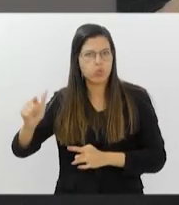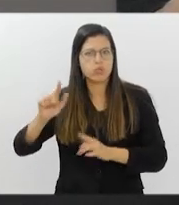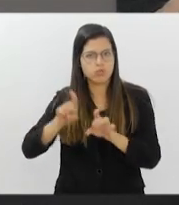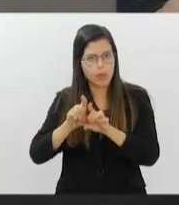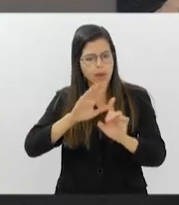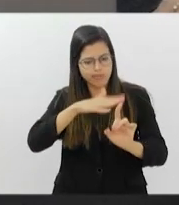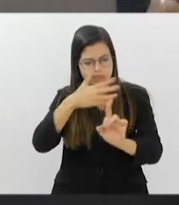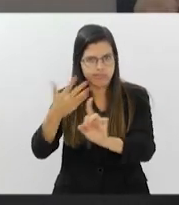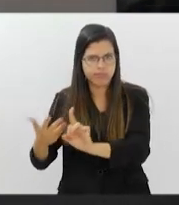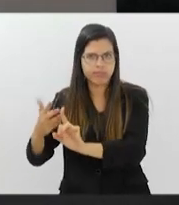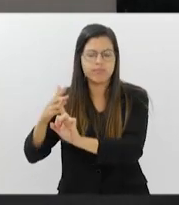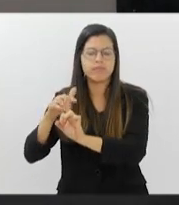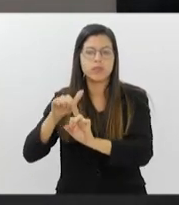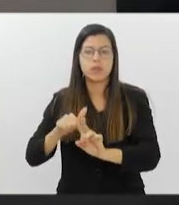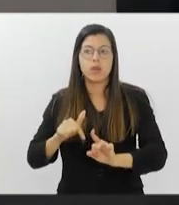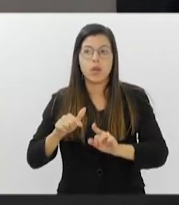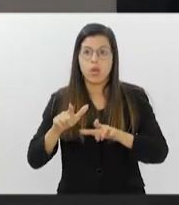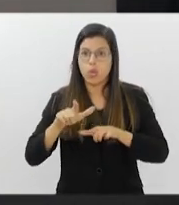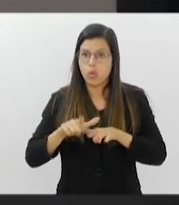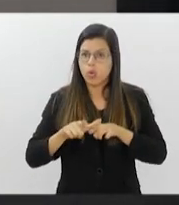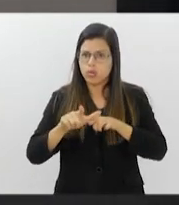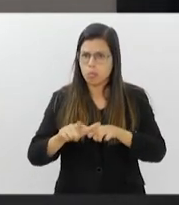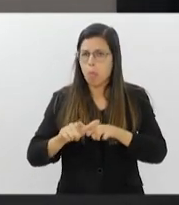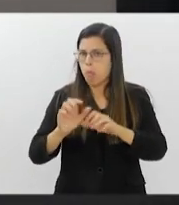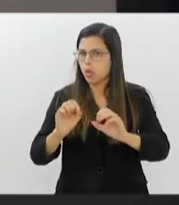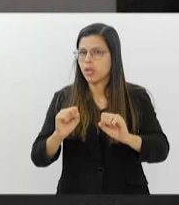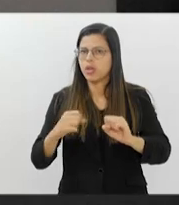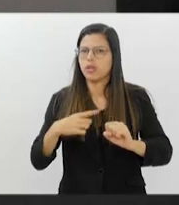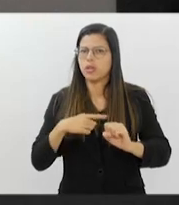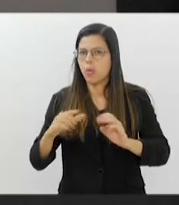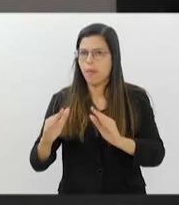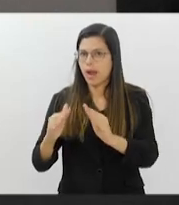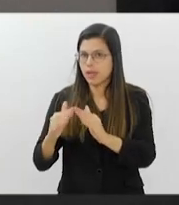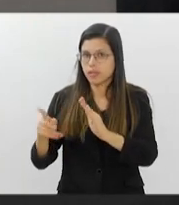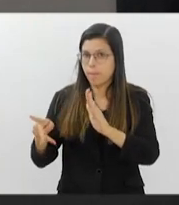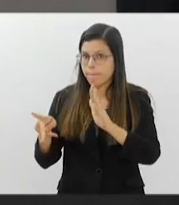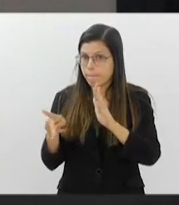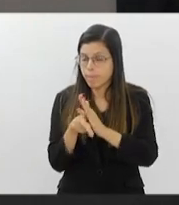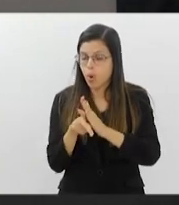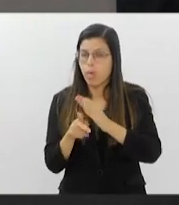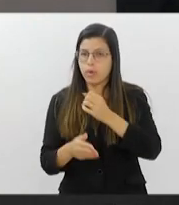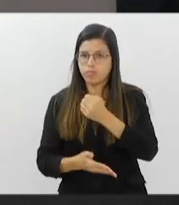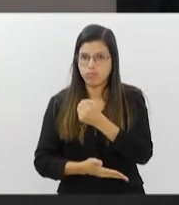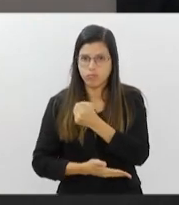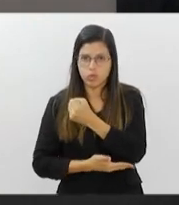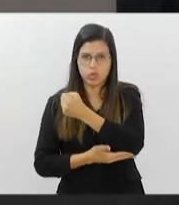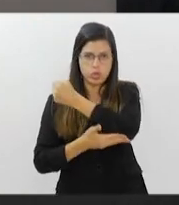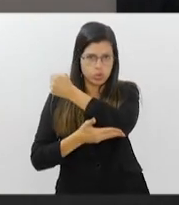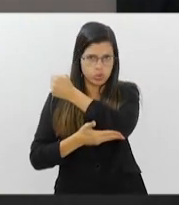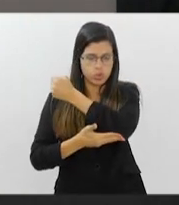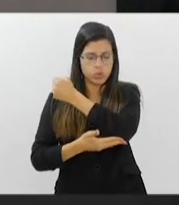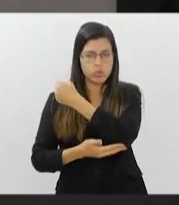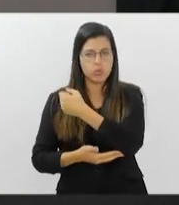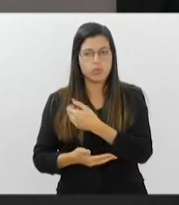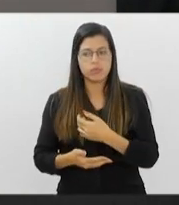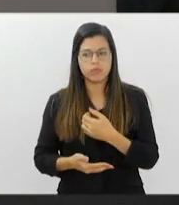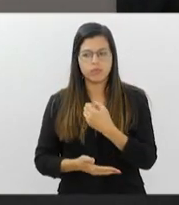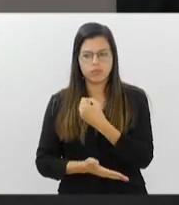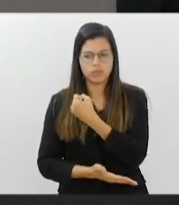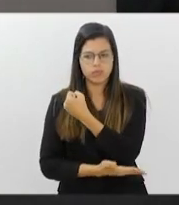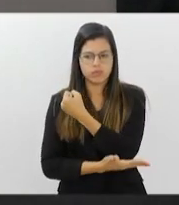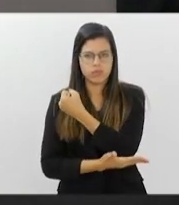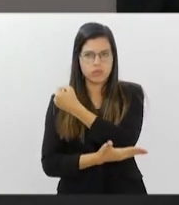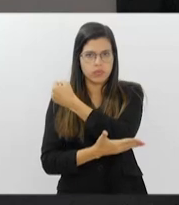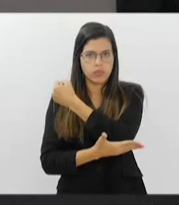No candomblé que poderia ter uma casa específica de Exu, mas não sei nem se nem na Bahia